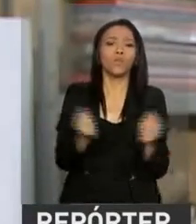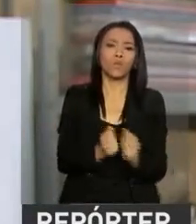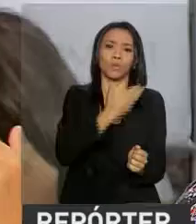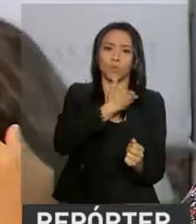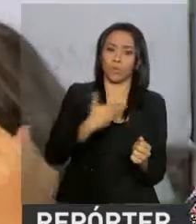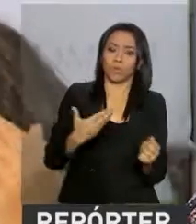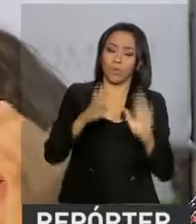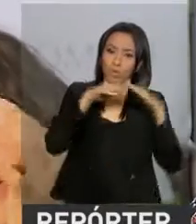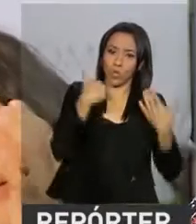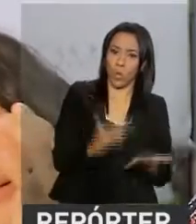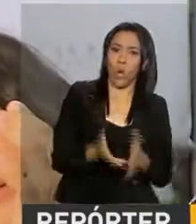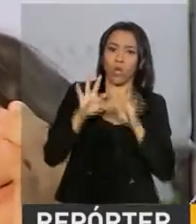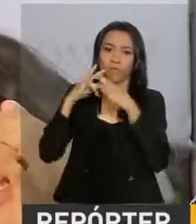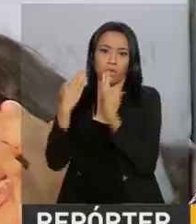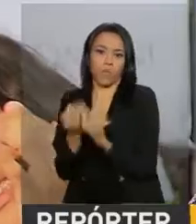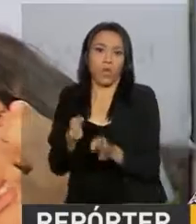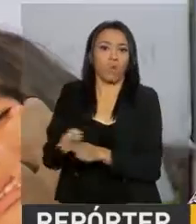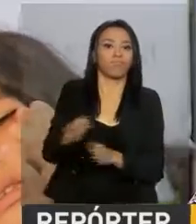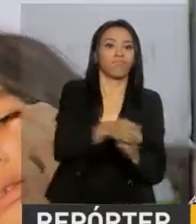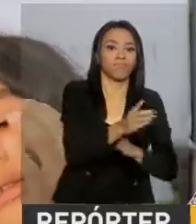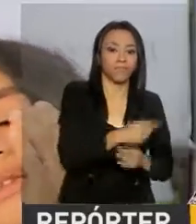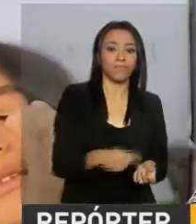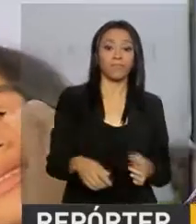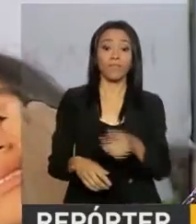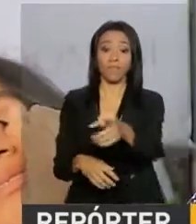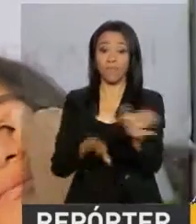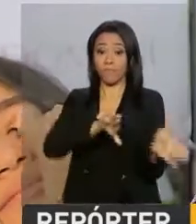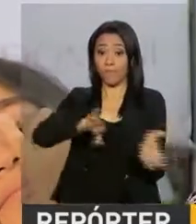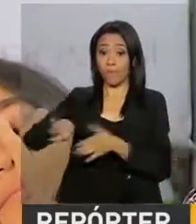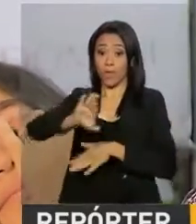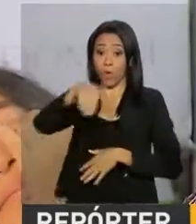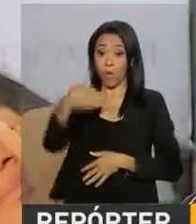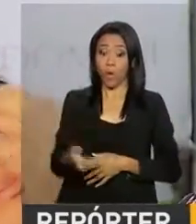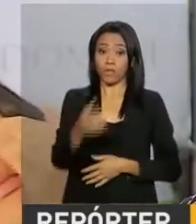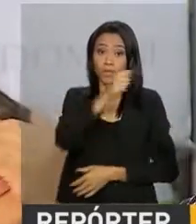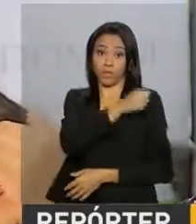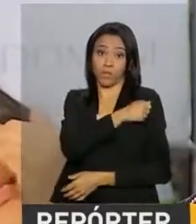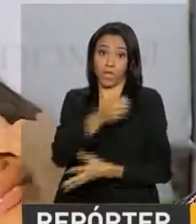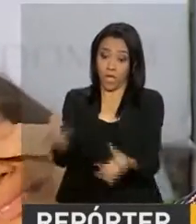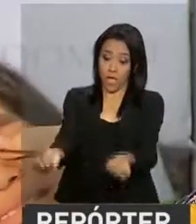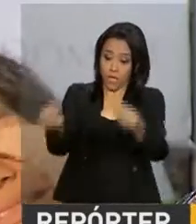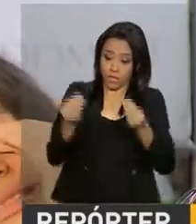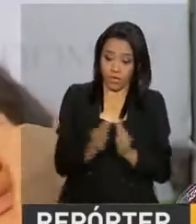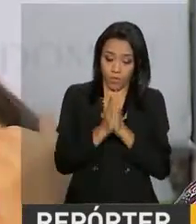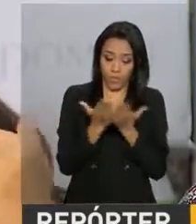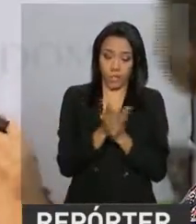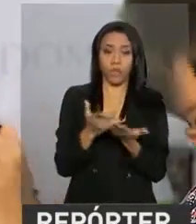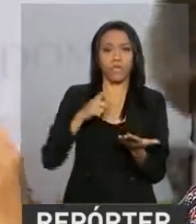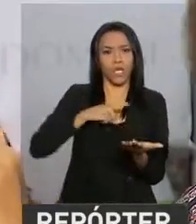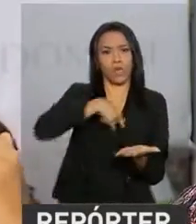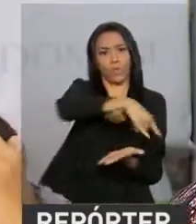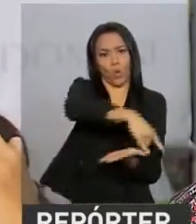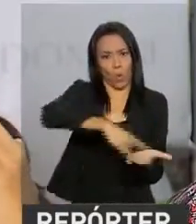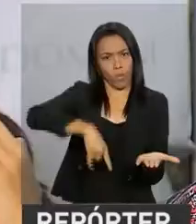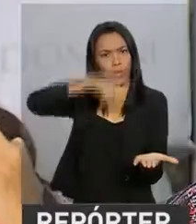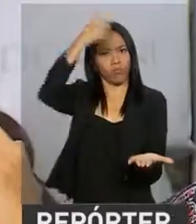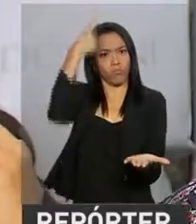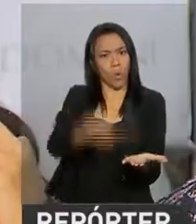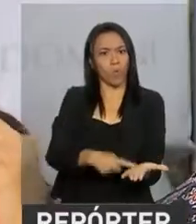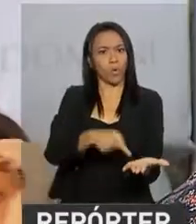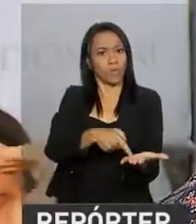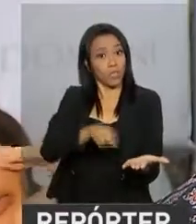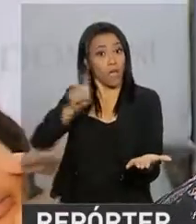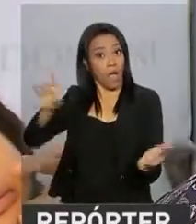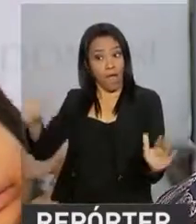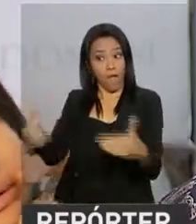família quando as crianças recebem o livro elas recebem junto um termo de compromisso esse termo de compromisso firmado com